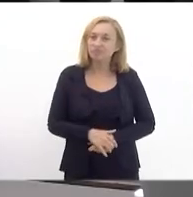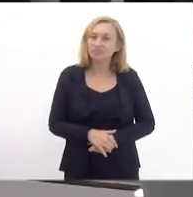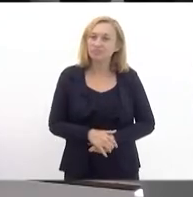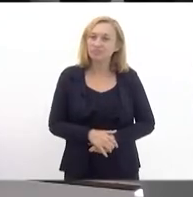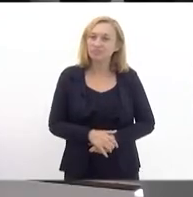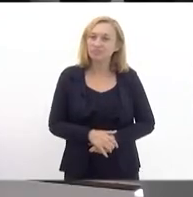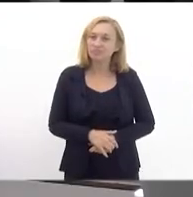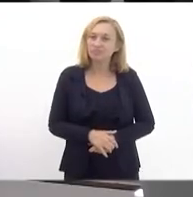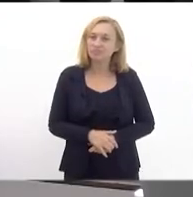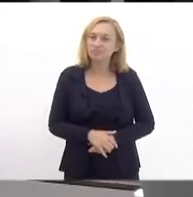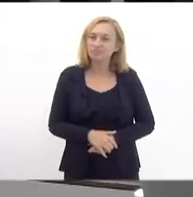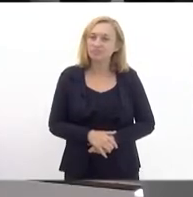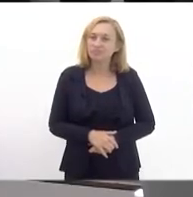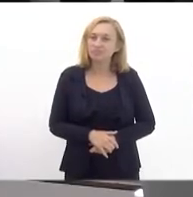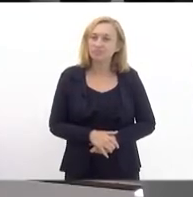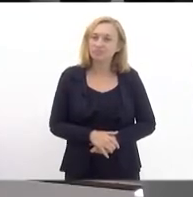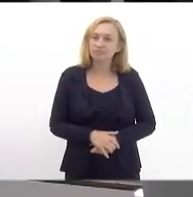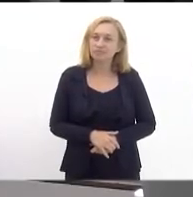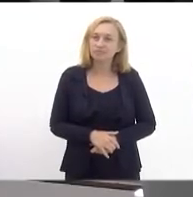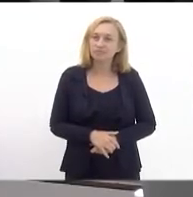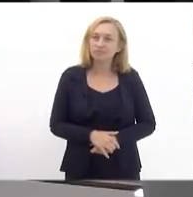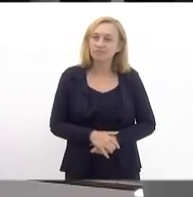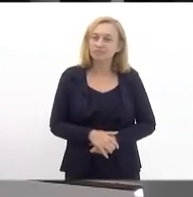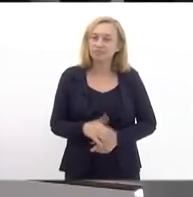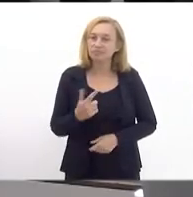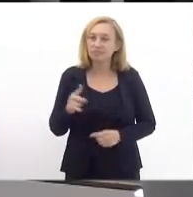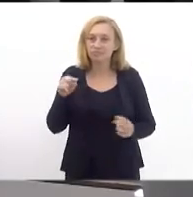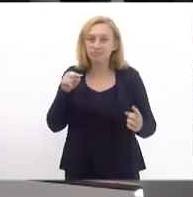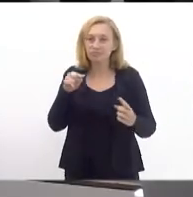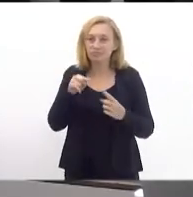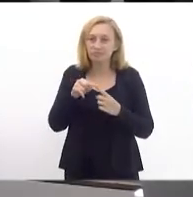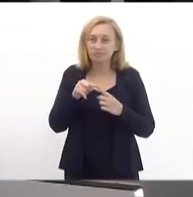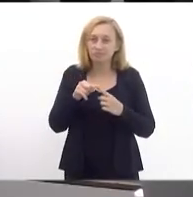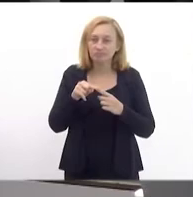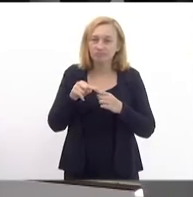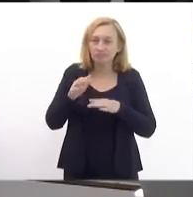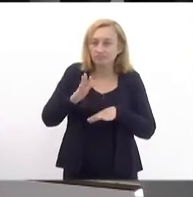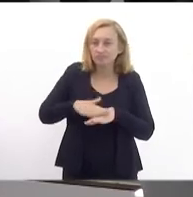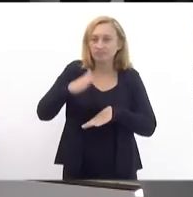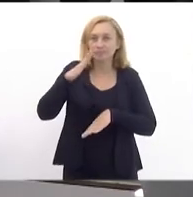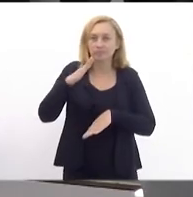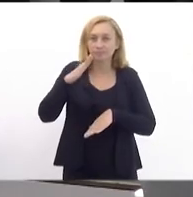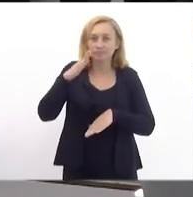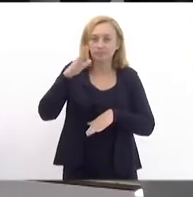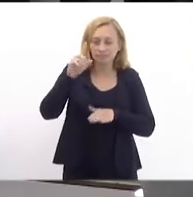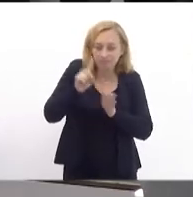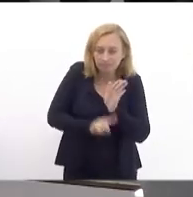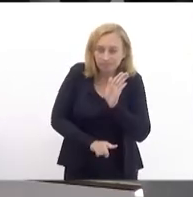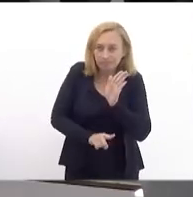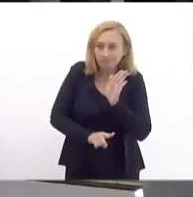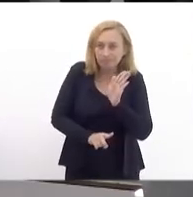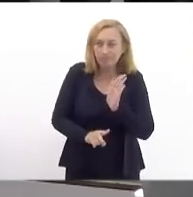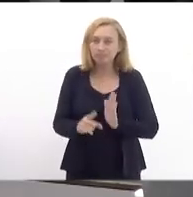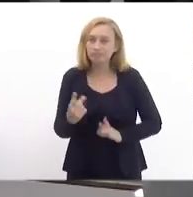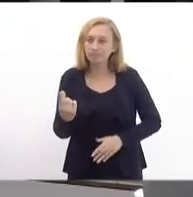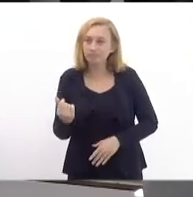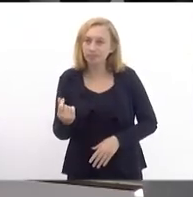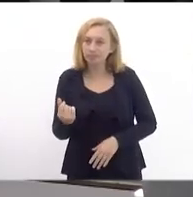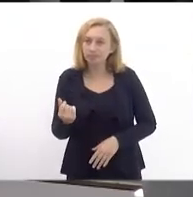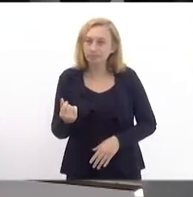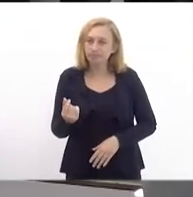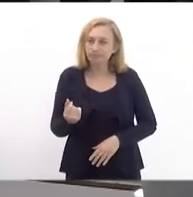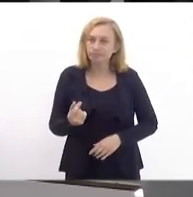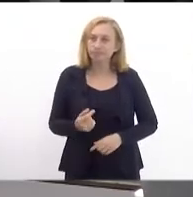ele, né, ele não tem o objetivo nem de elevar e nem de diminuir a tarifa, o que